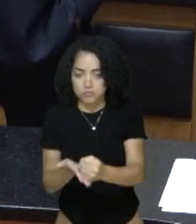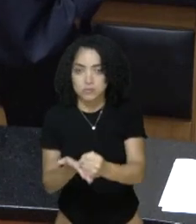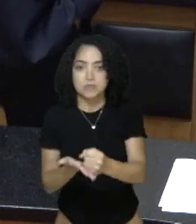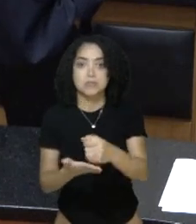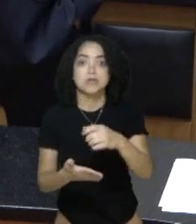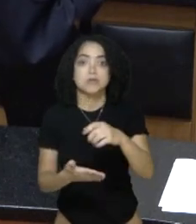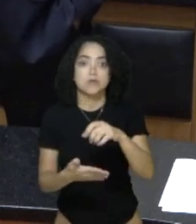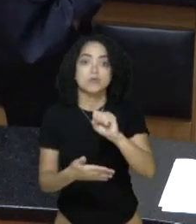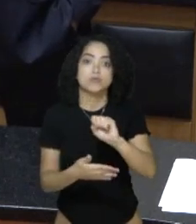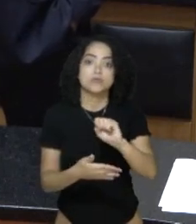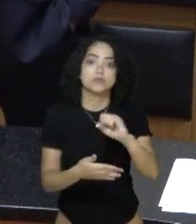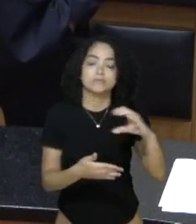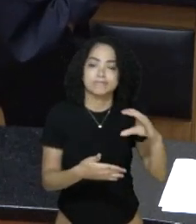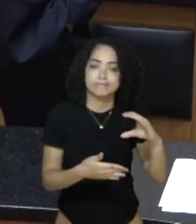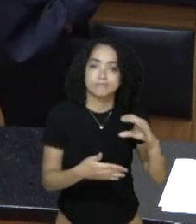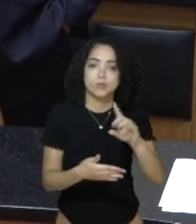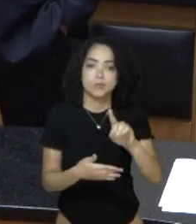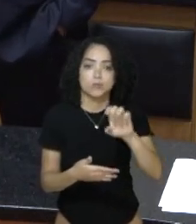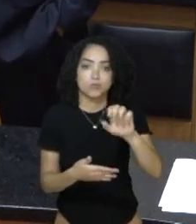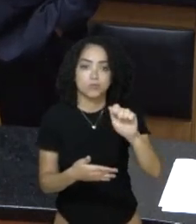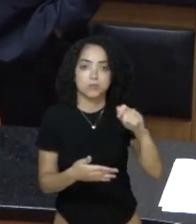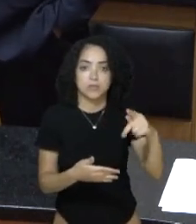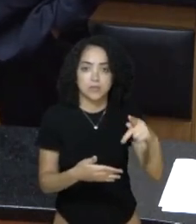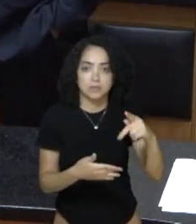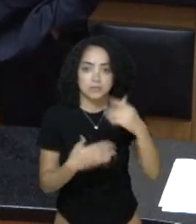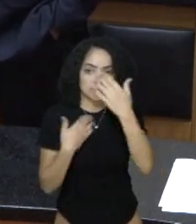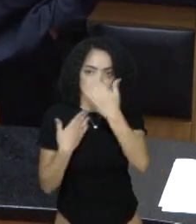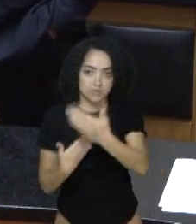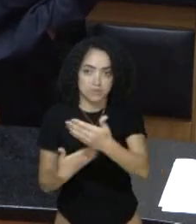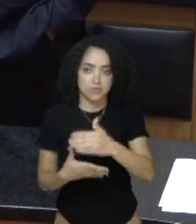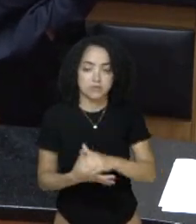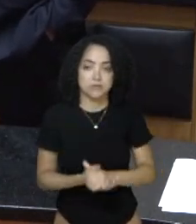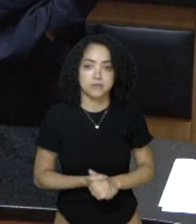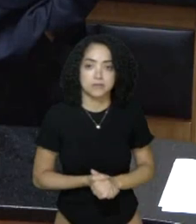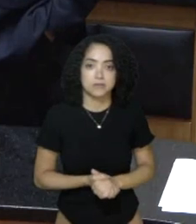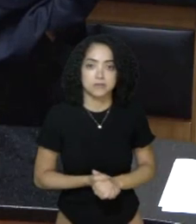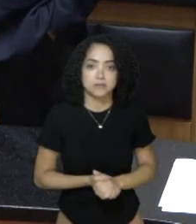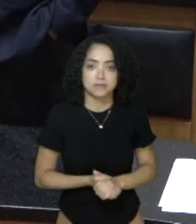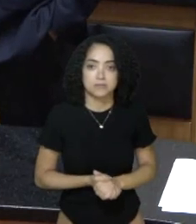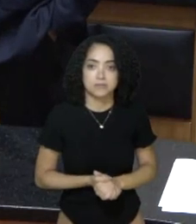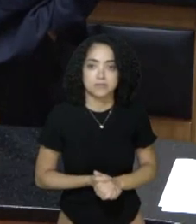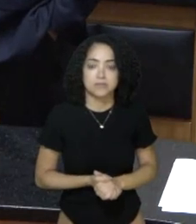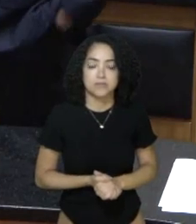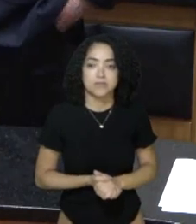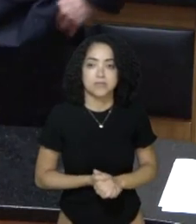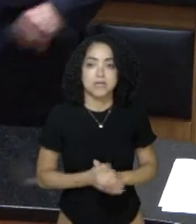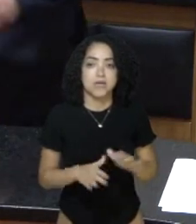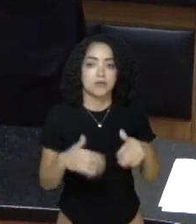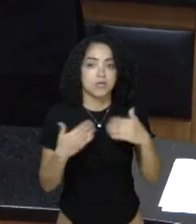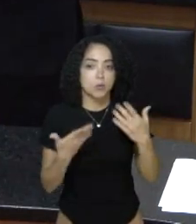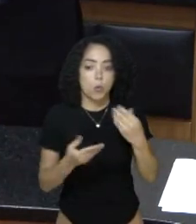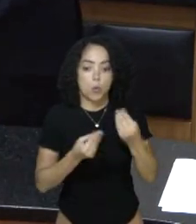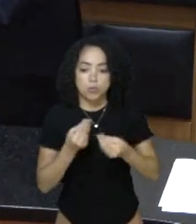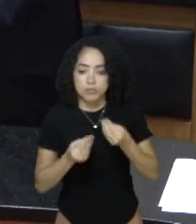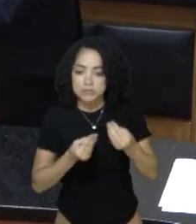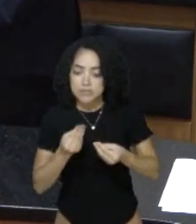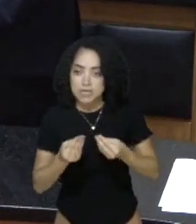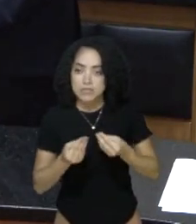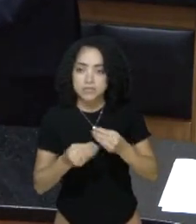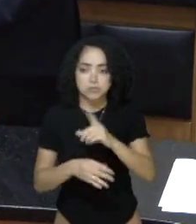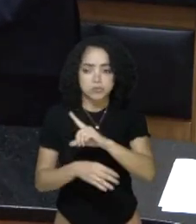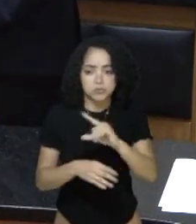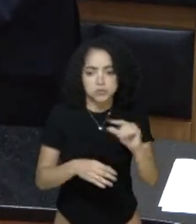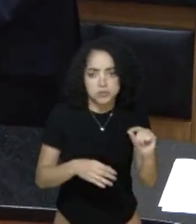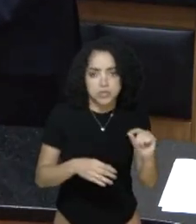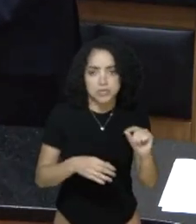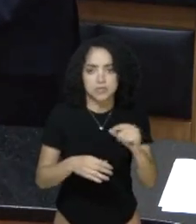com o DEAP. Tá? Então, obrigado, Ada. Eu até nem sei, deputado Berlanda, em que estado que está, porque depois que eu saí da secretaria,